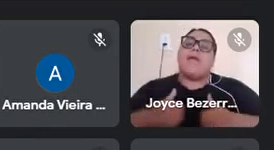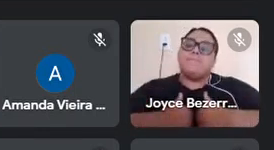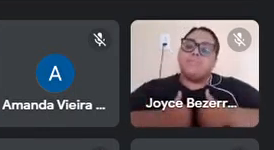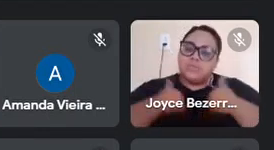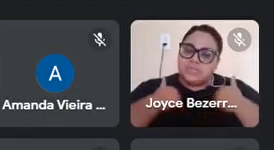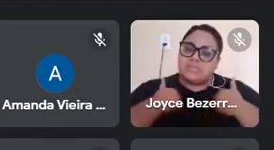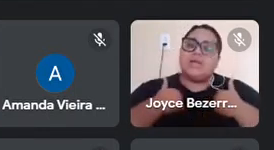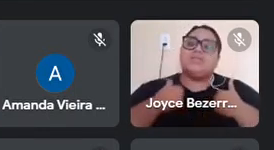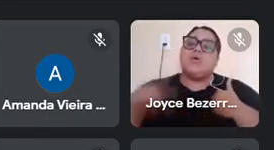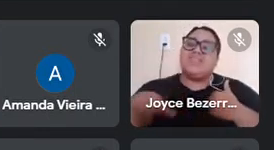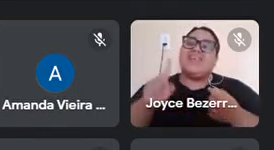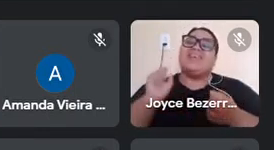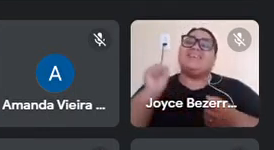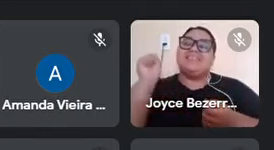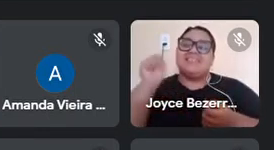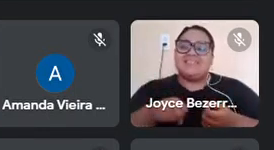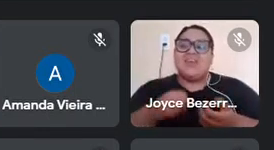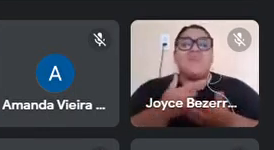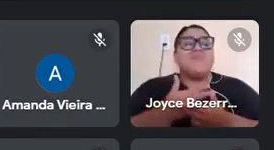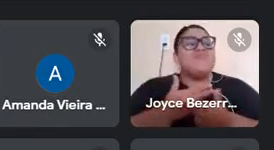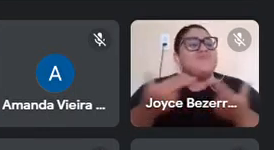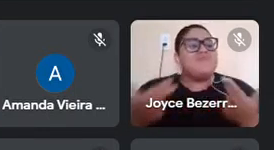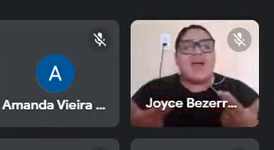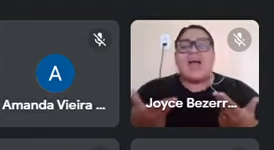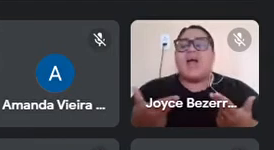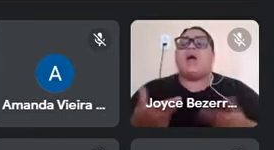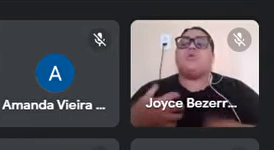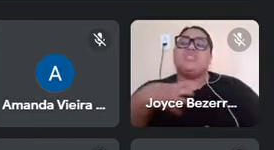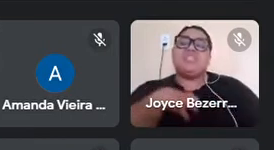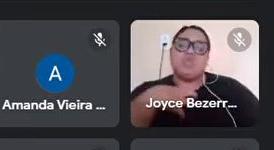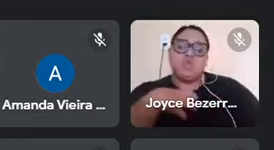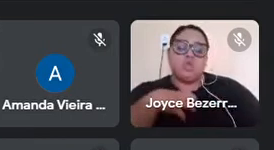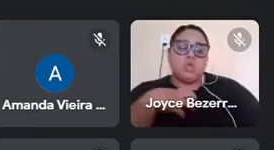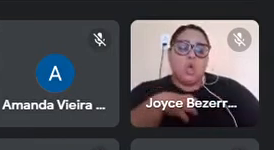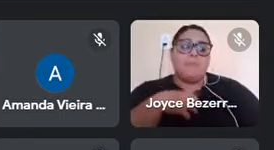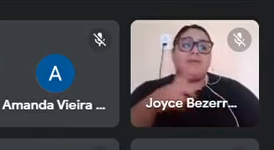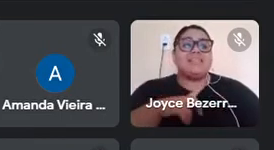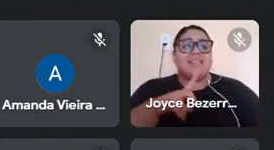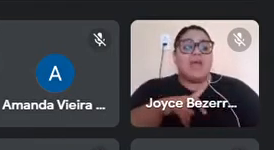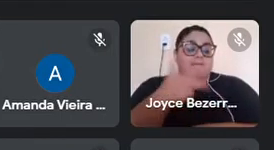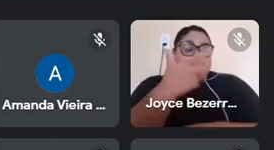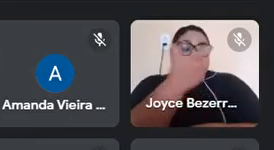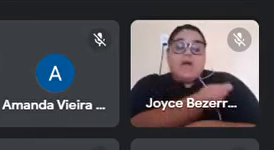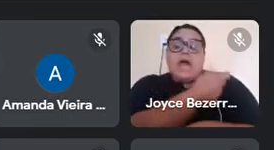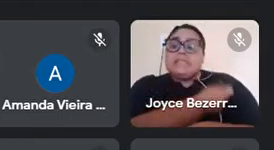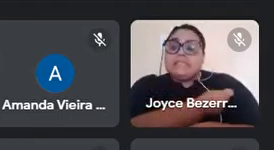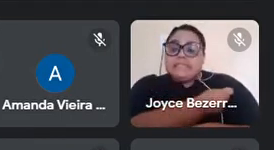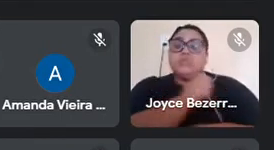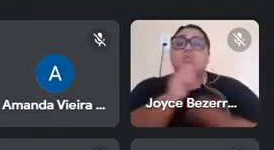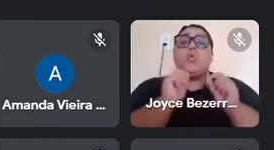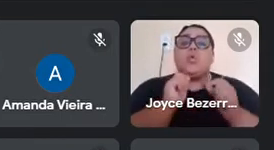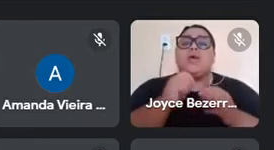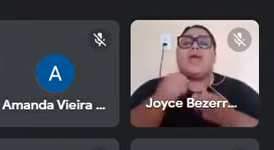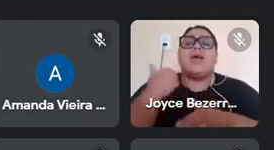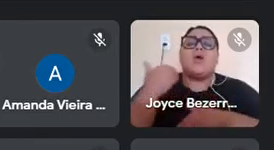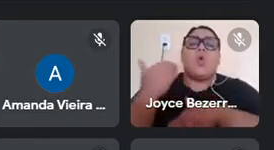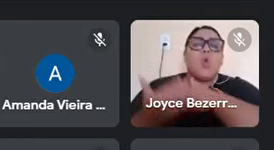colaterais, ou seja, muitos sintomas associados. Existem vacinas que passaram por um